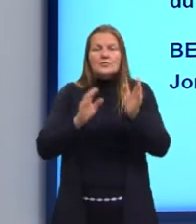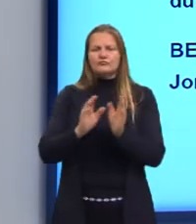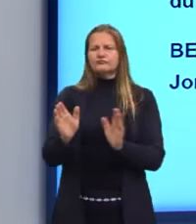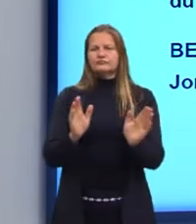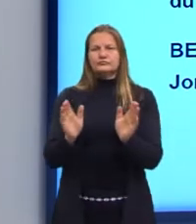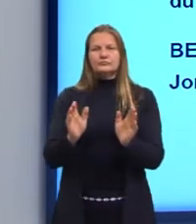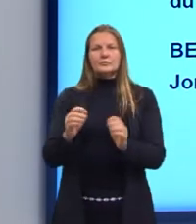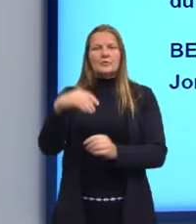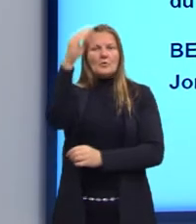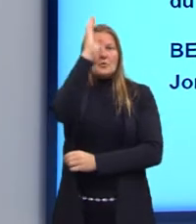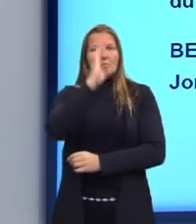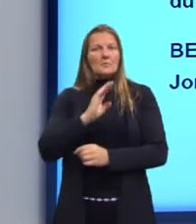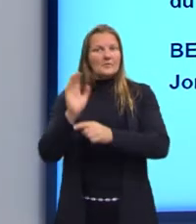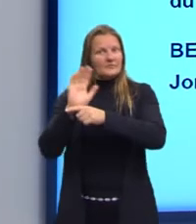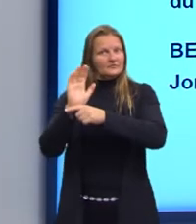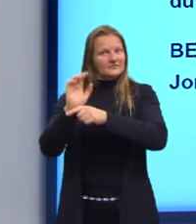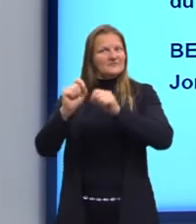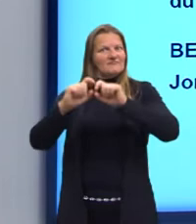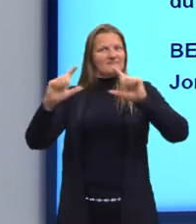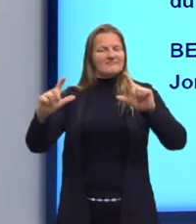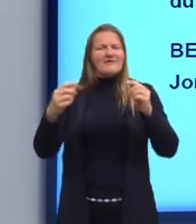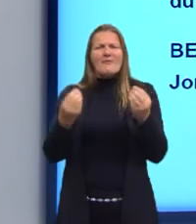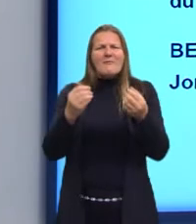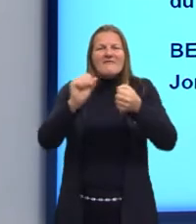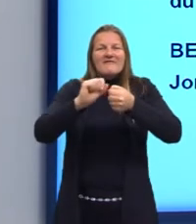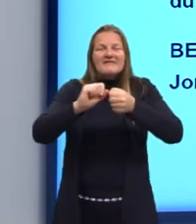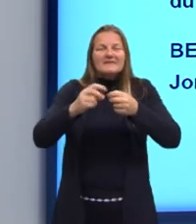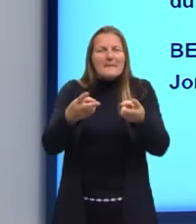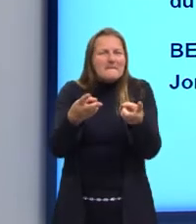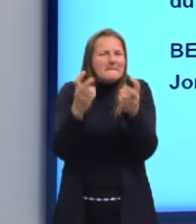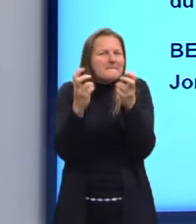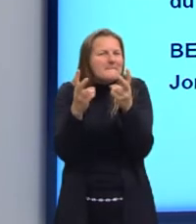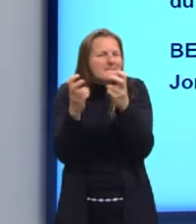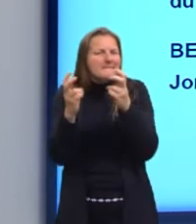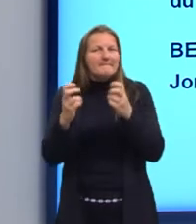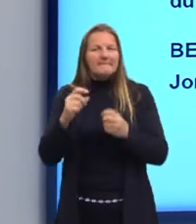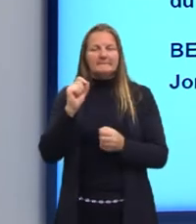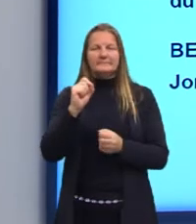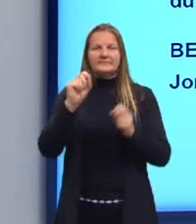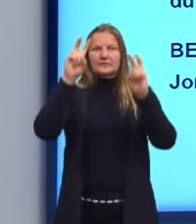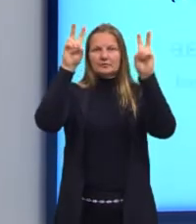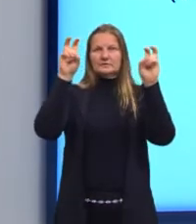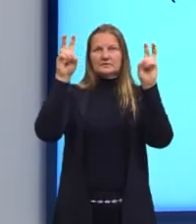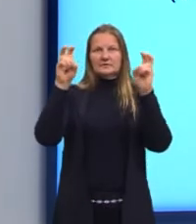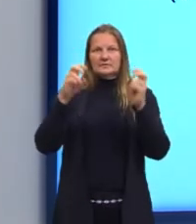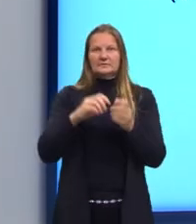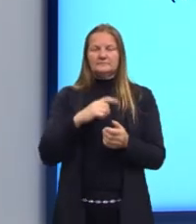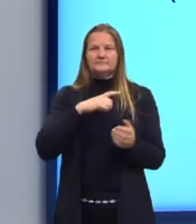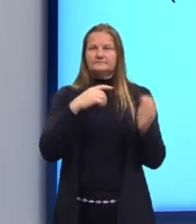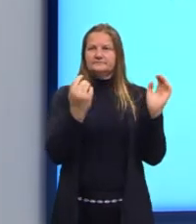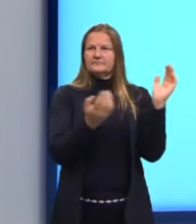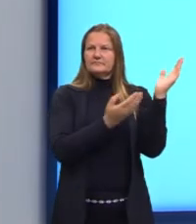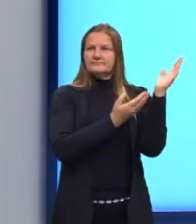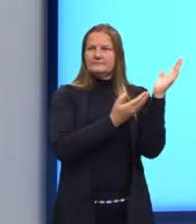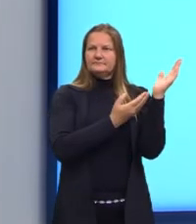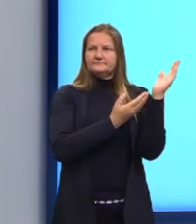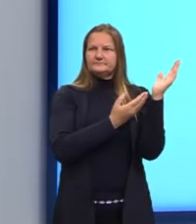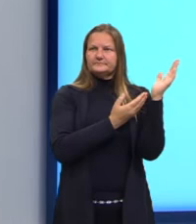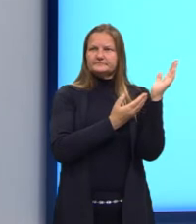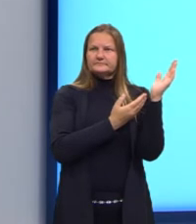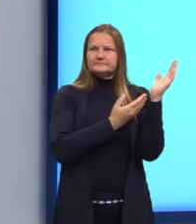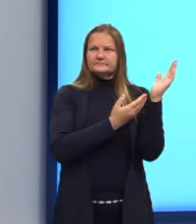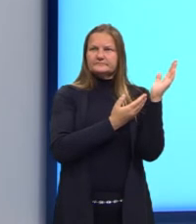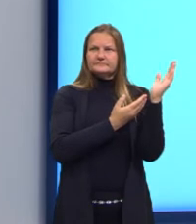ao cinema no Brasil nós vamos perceber que tem aqui Um dois três